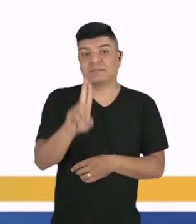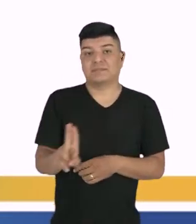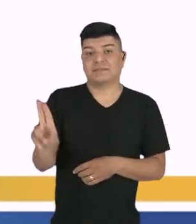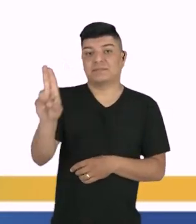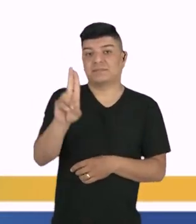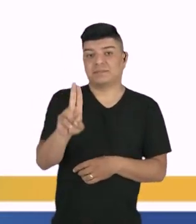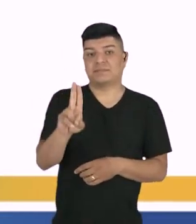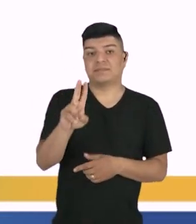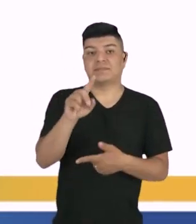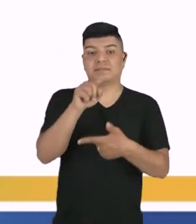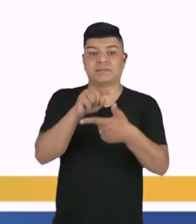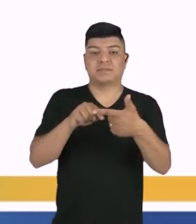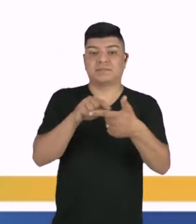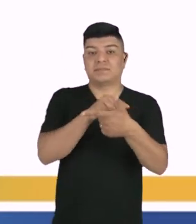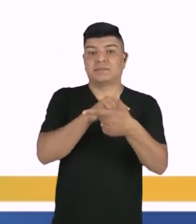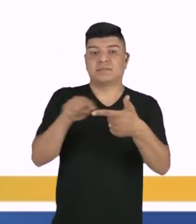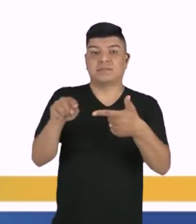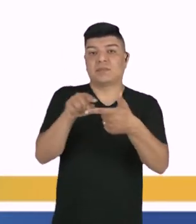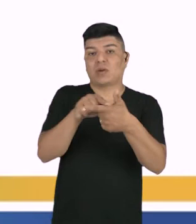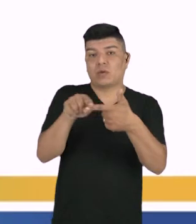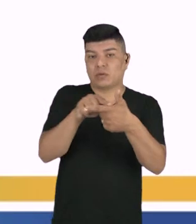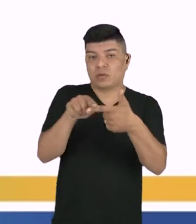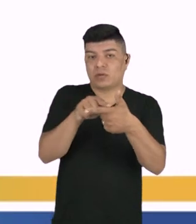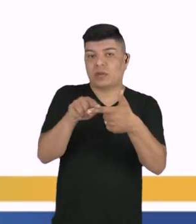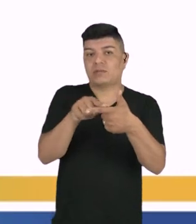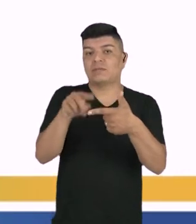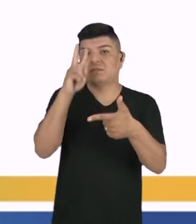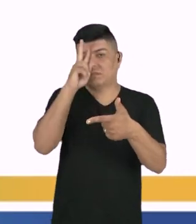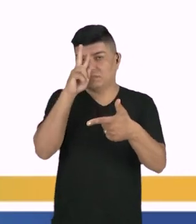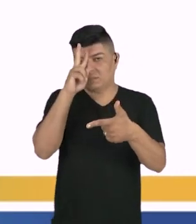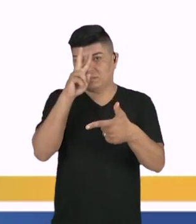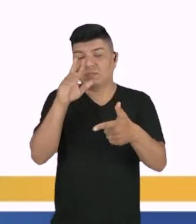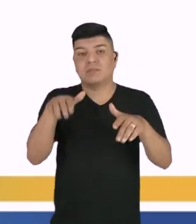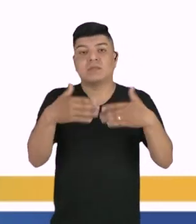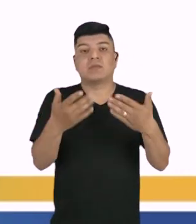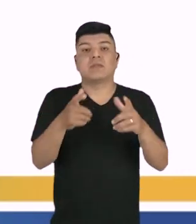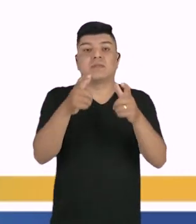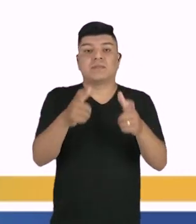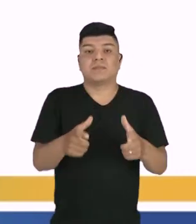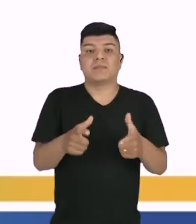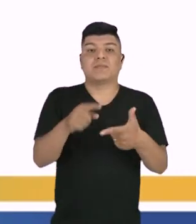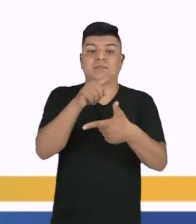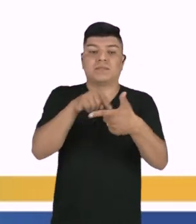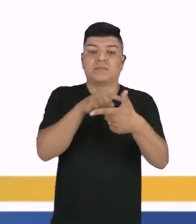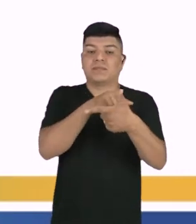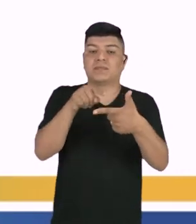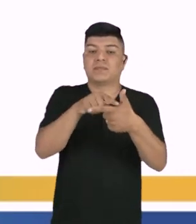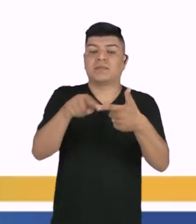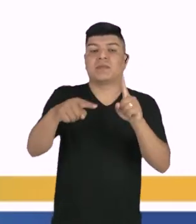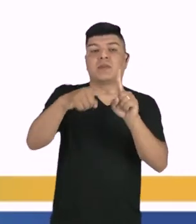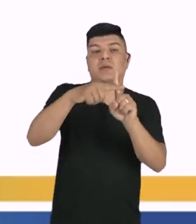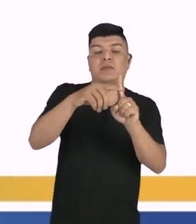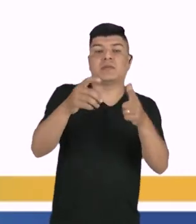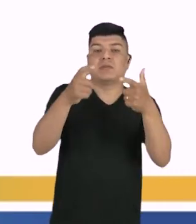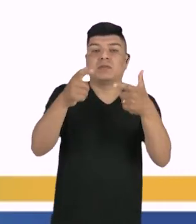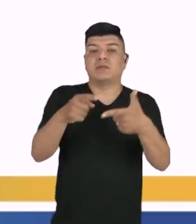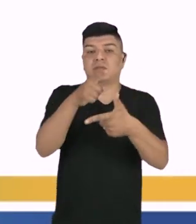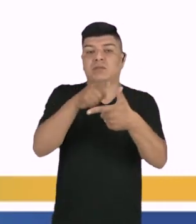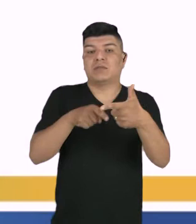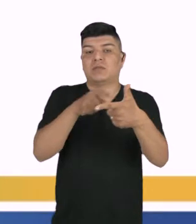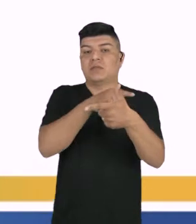trabalhando com cosseno, porque nós queremos o valor do cosseno, não é isso? Onde é que nós temos cosseno positivo e onde é que nós temos